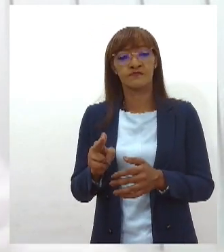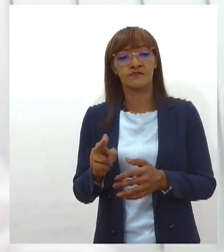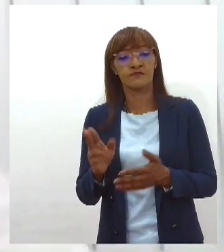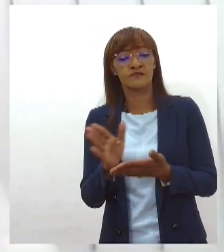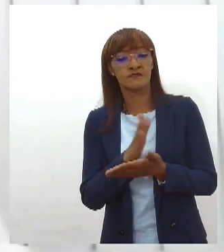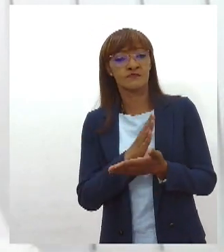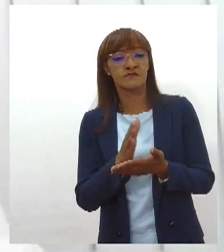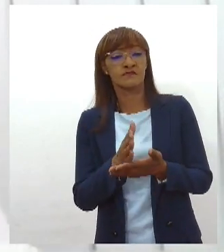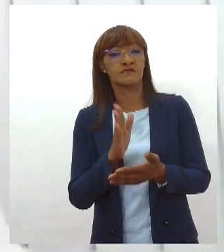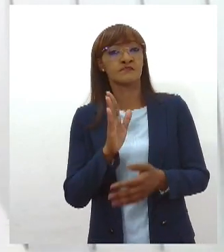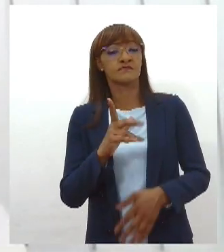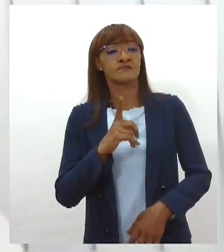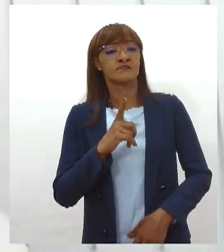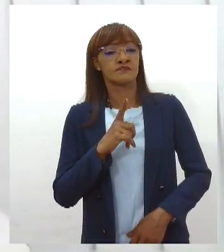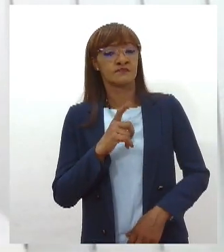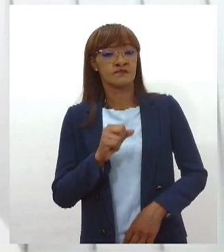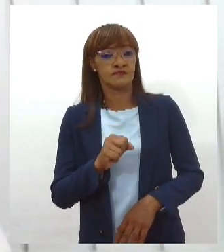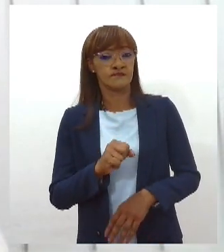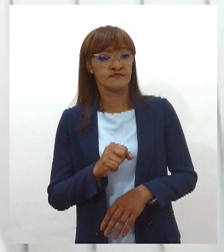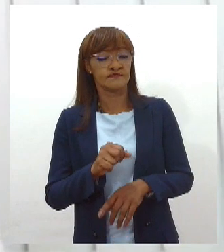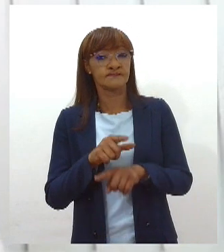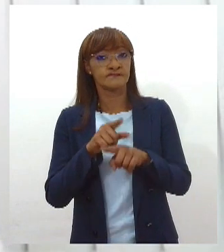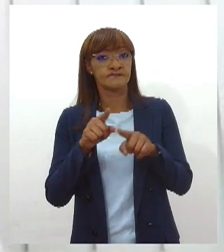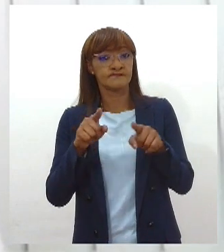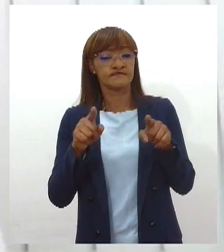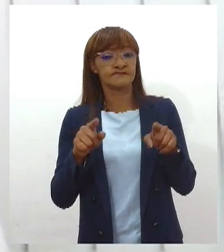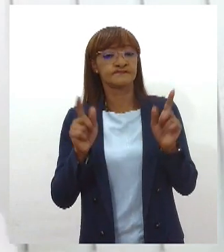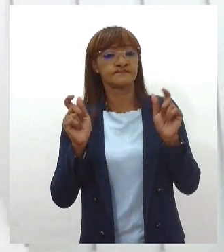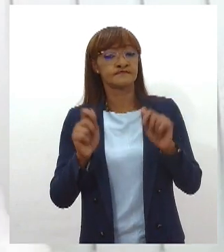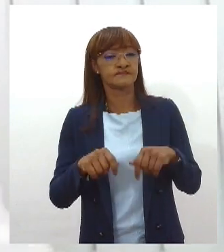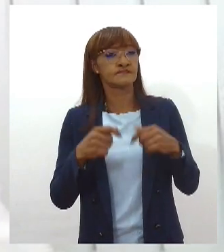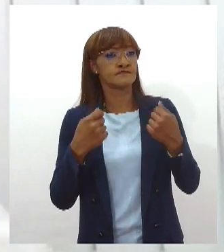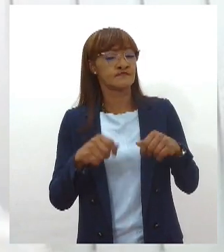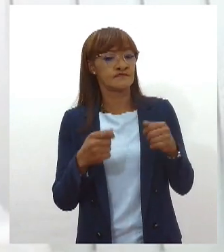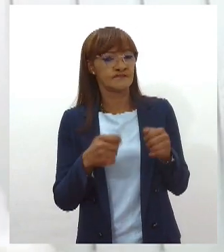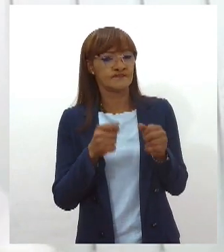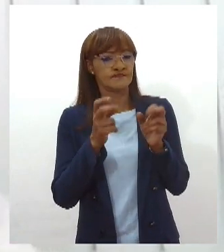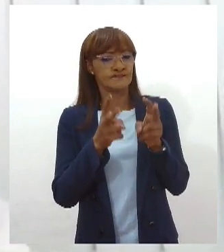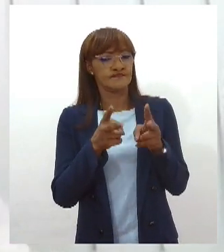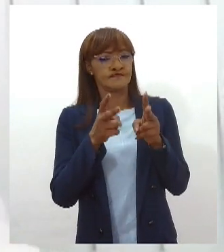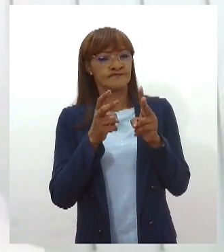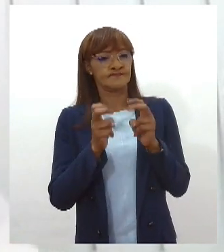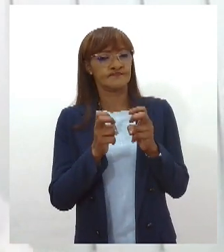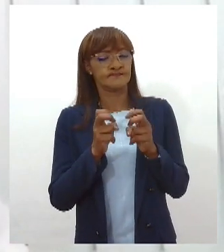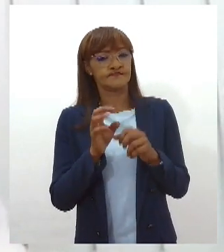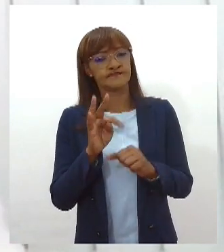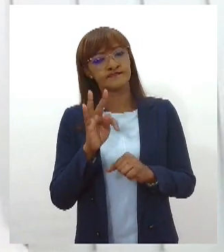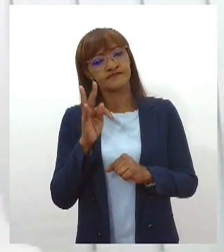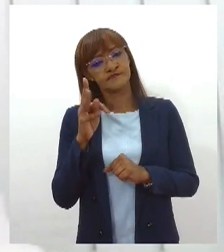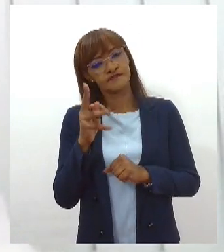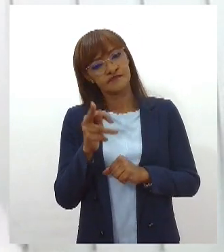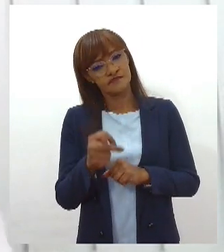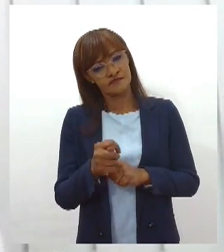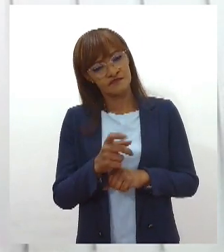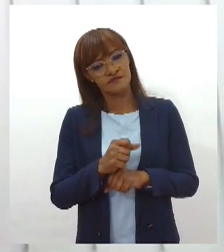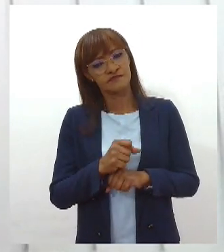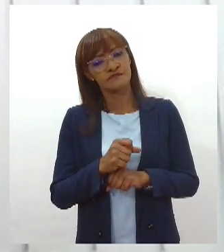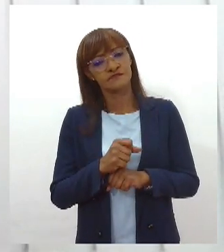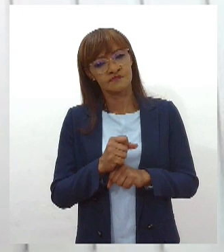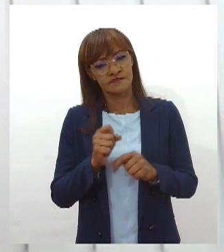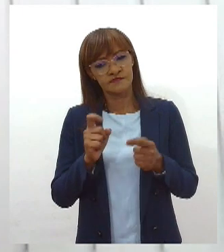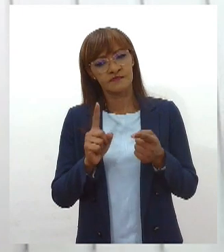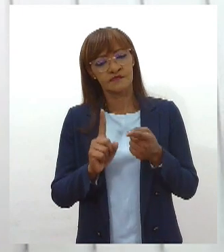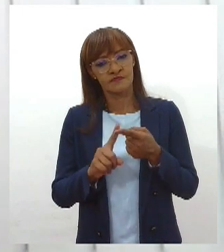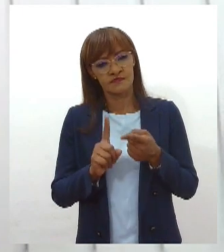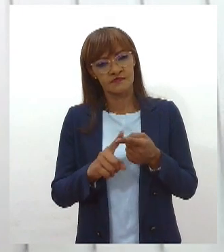intestino. Nesses indivíduos é preciso ficar atento, assim, todos que tenham indivíduos próximos com câncer de